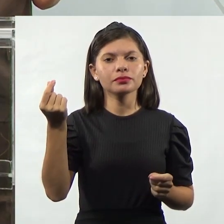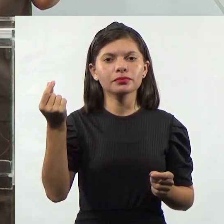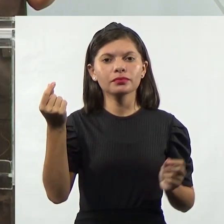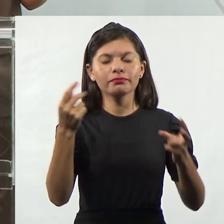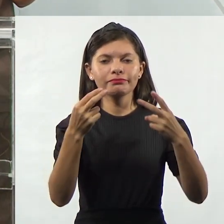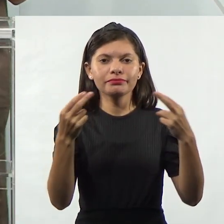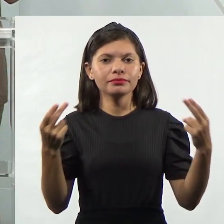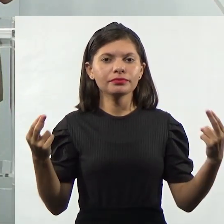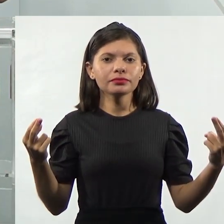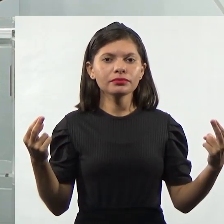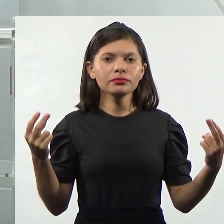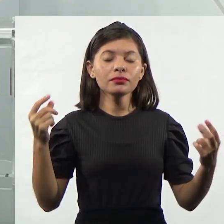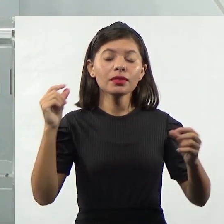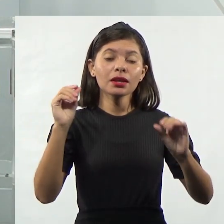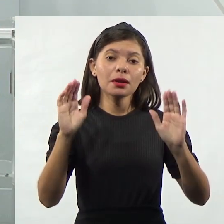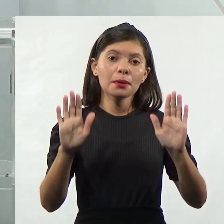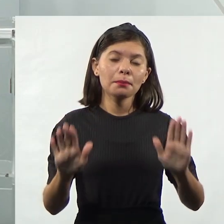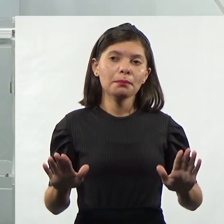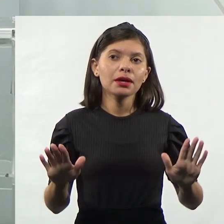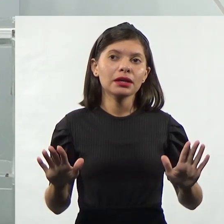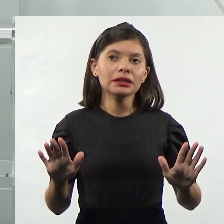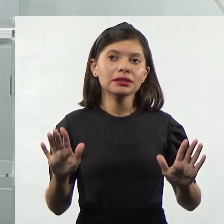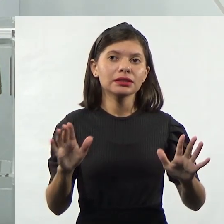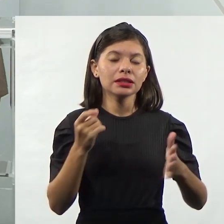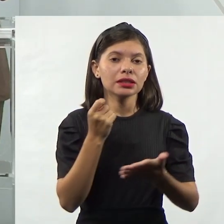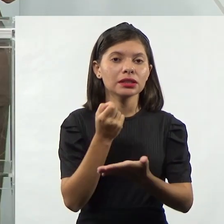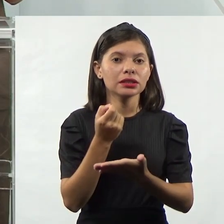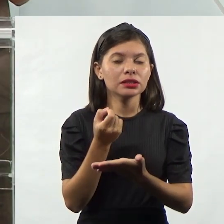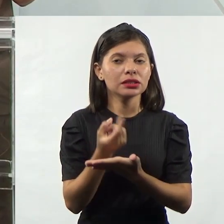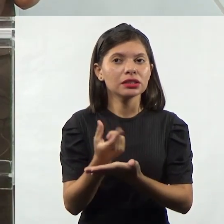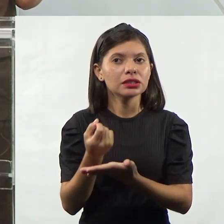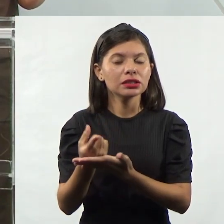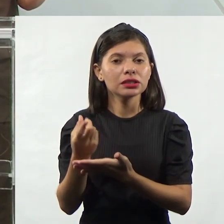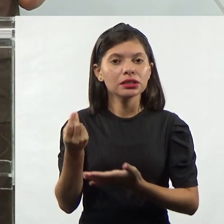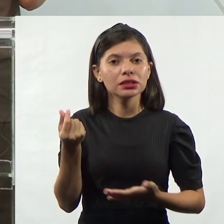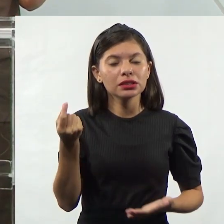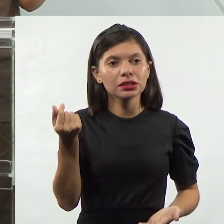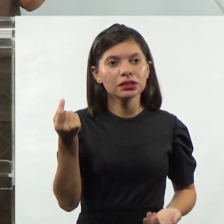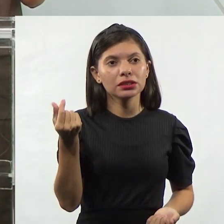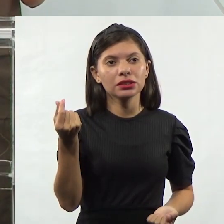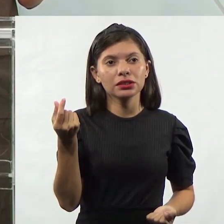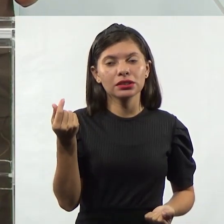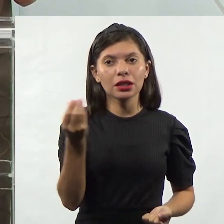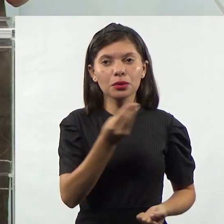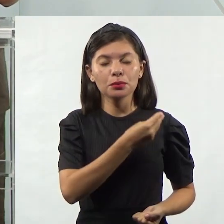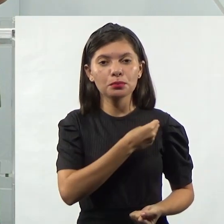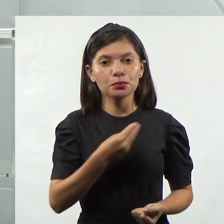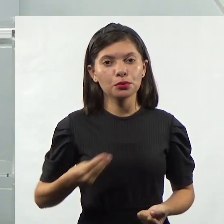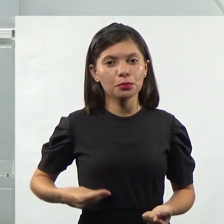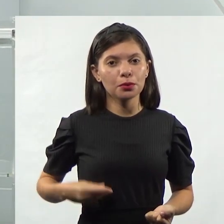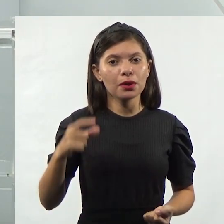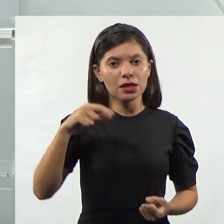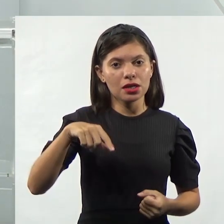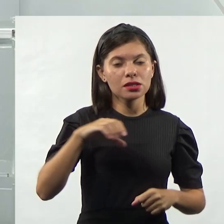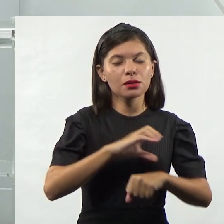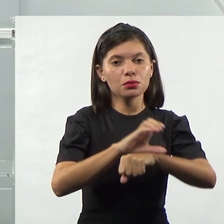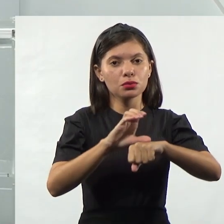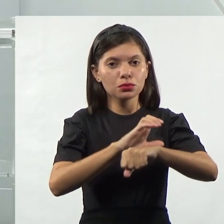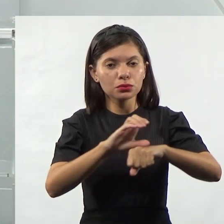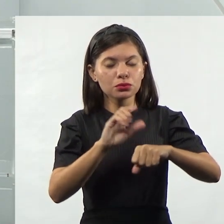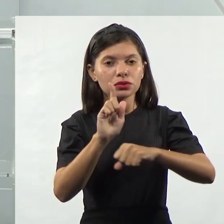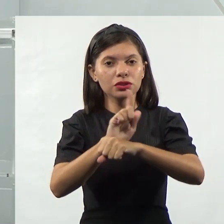Agora, quando eu estou tratando de dinheiro público, né? Este é um curso de gestão